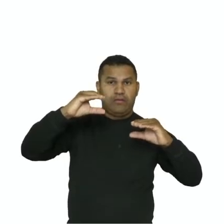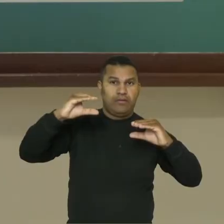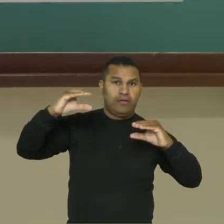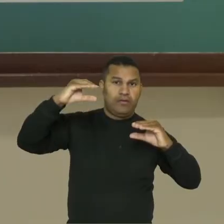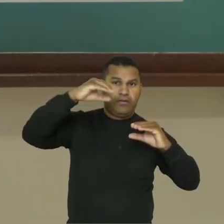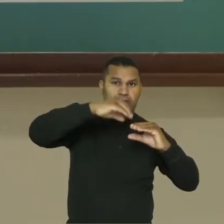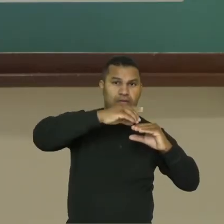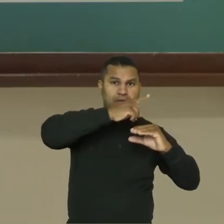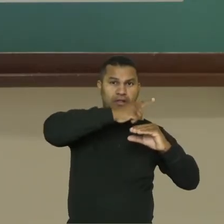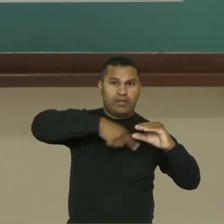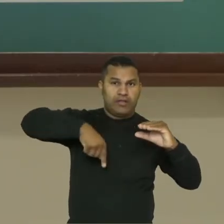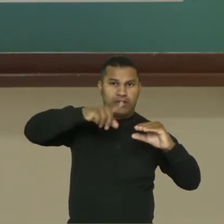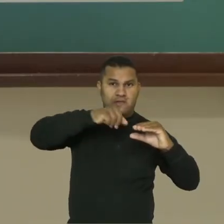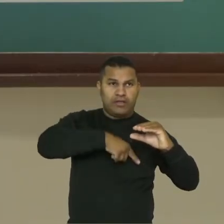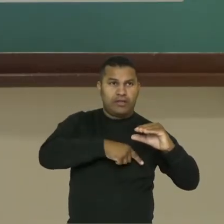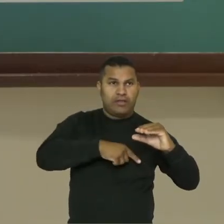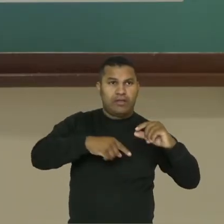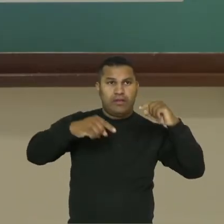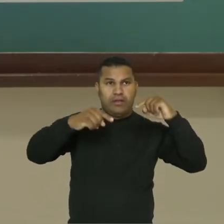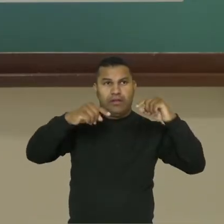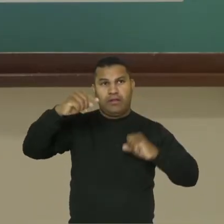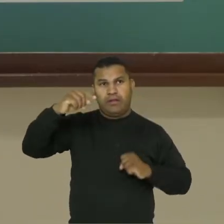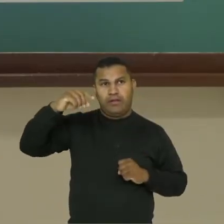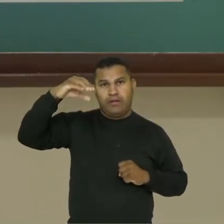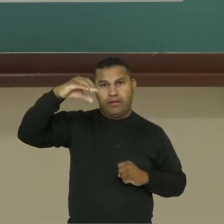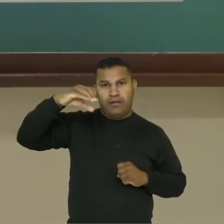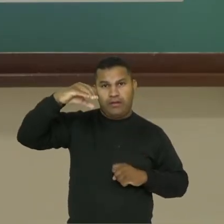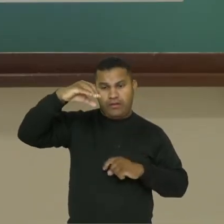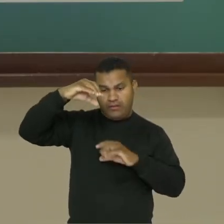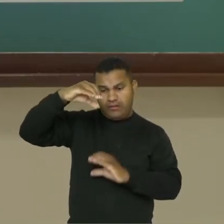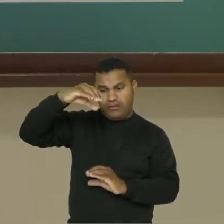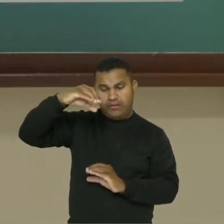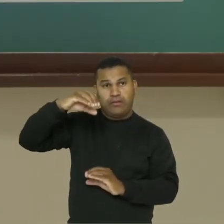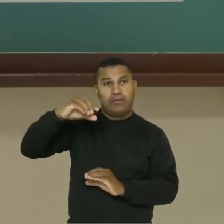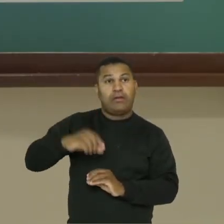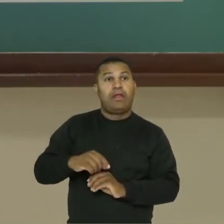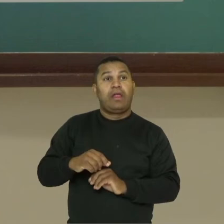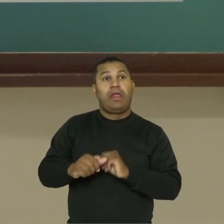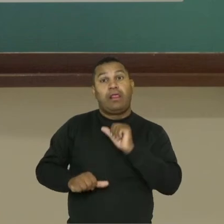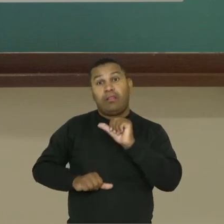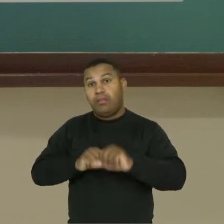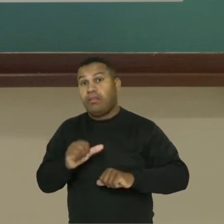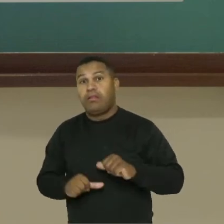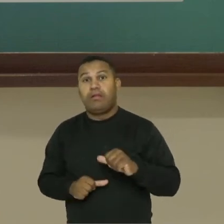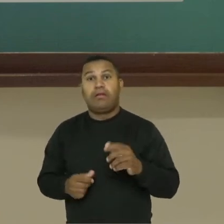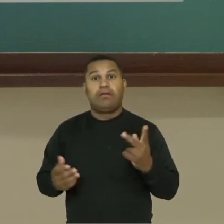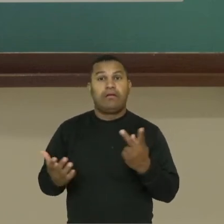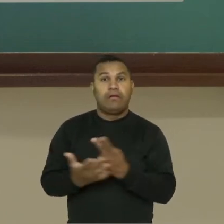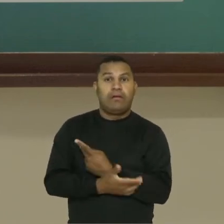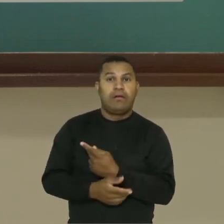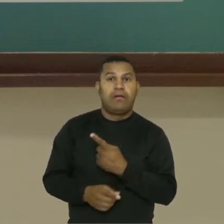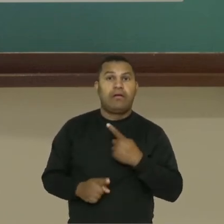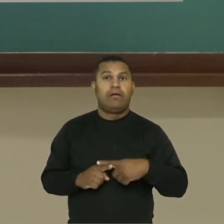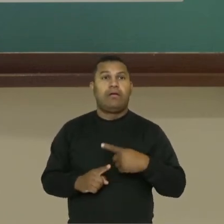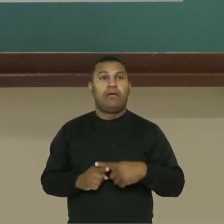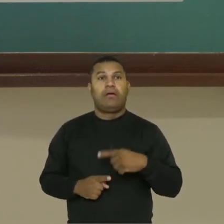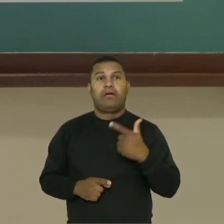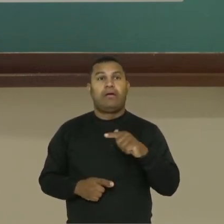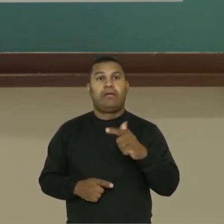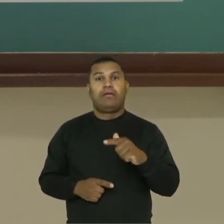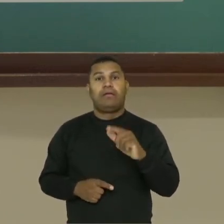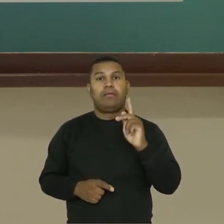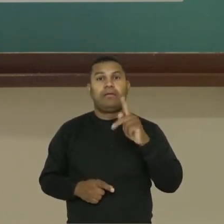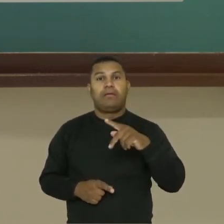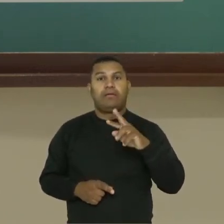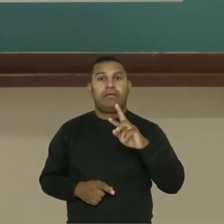já causou algo que a gente vai chamar de desequilíbrio ecológico, ok? Ou seja, não tendo mais o seu predador, muitas vezes